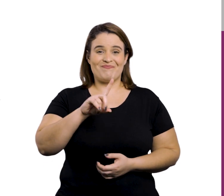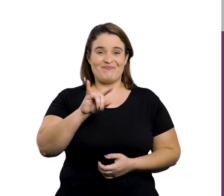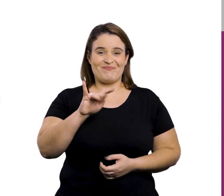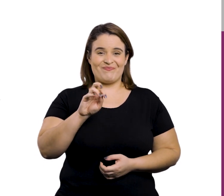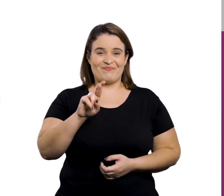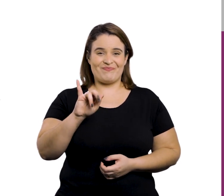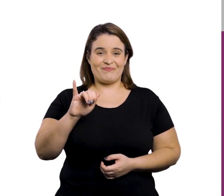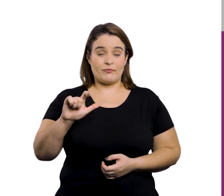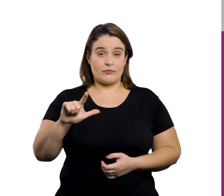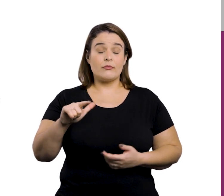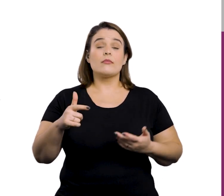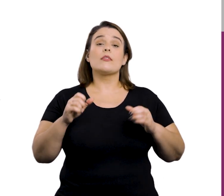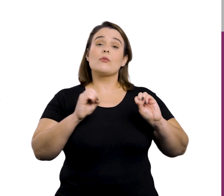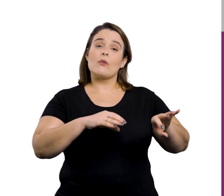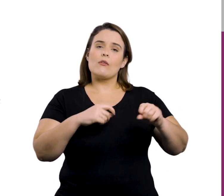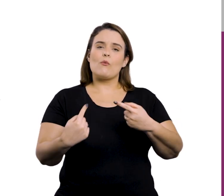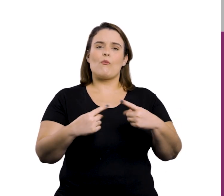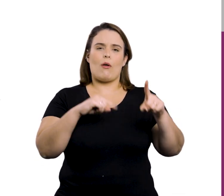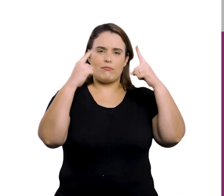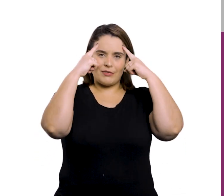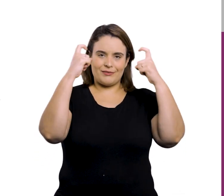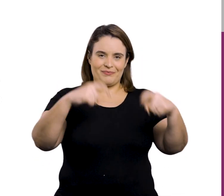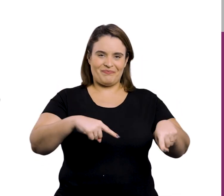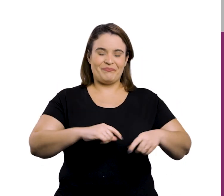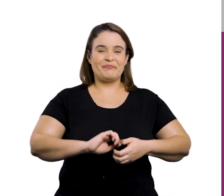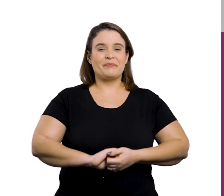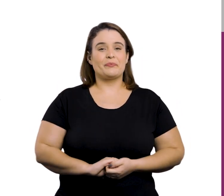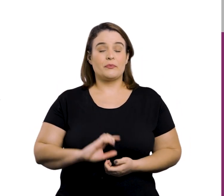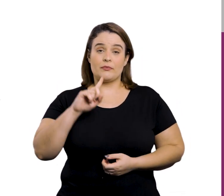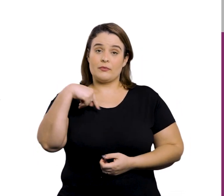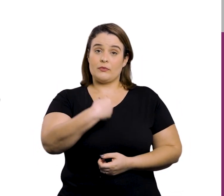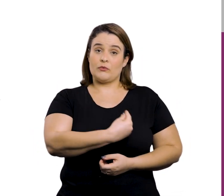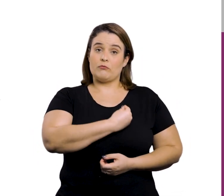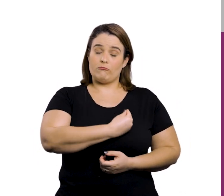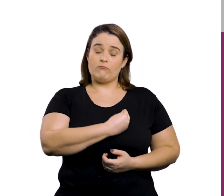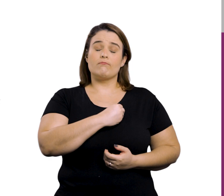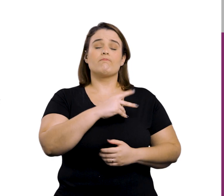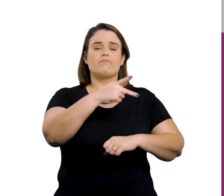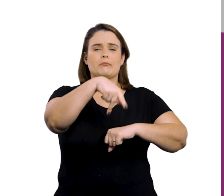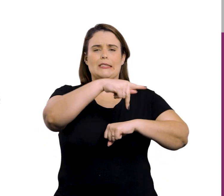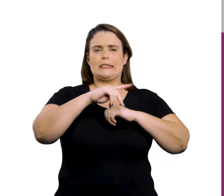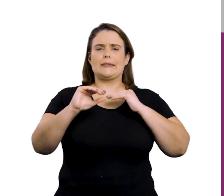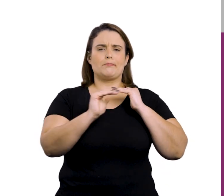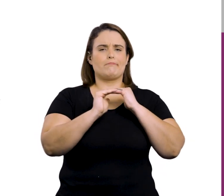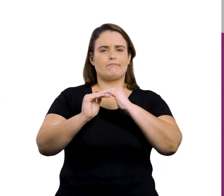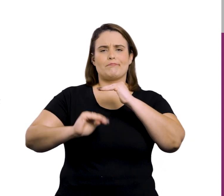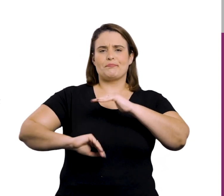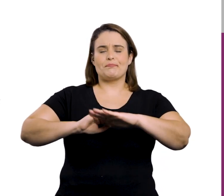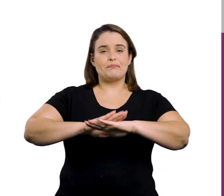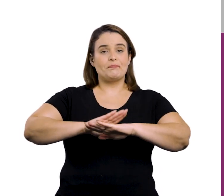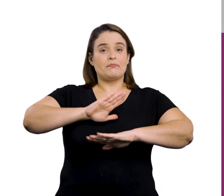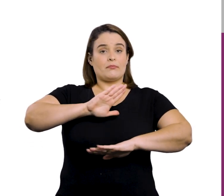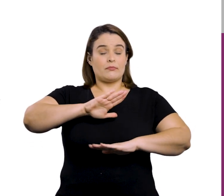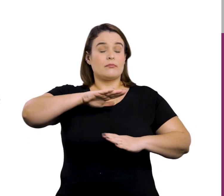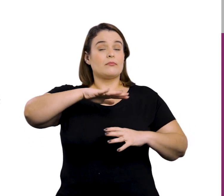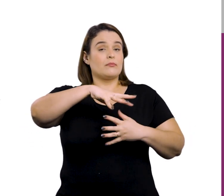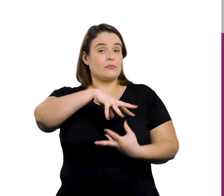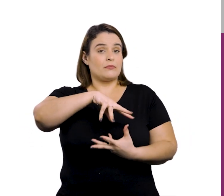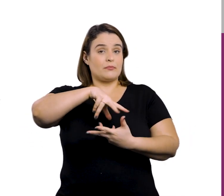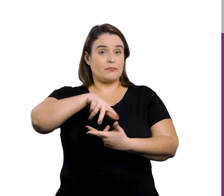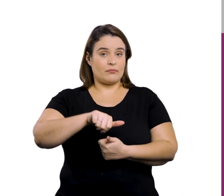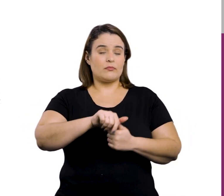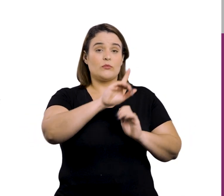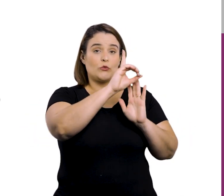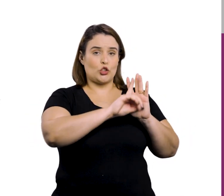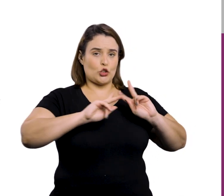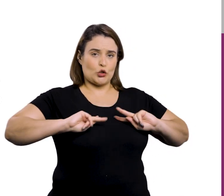Editorial: Educação contra a barbárie. Nós vivemos em um dos países mais desiguais do planeta, que desrespeita